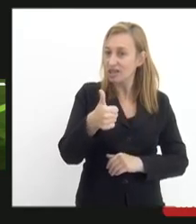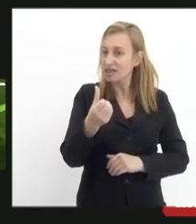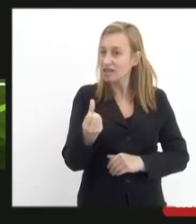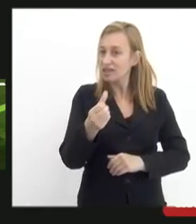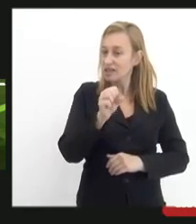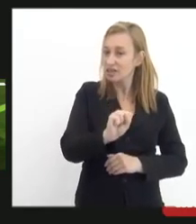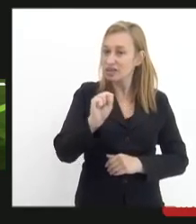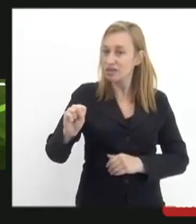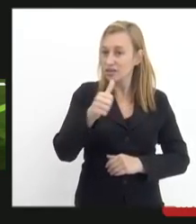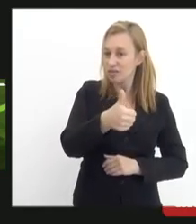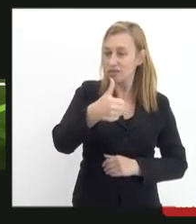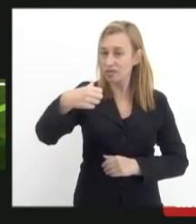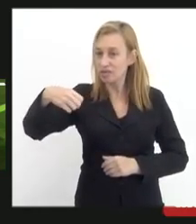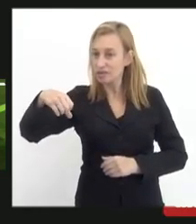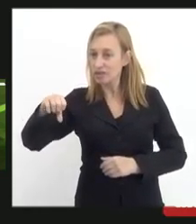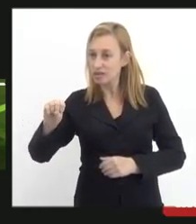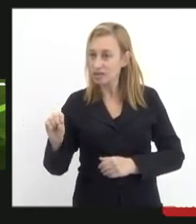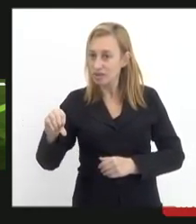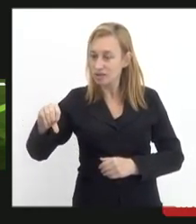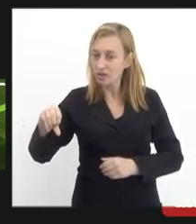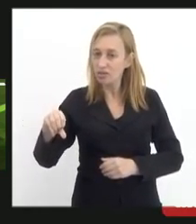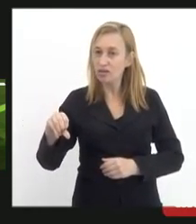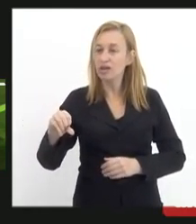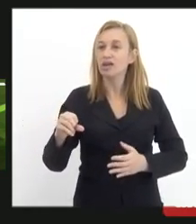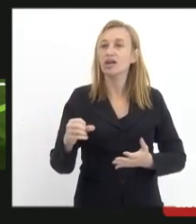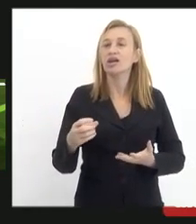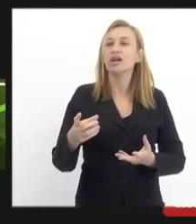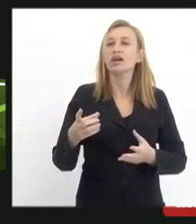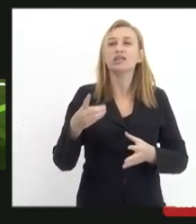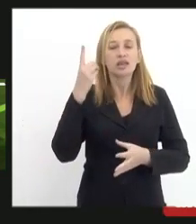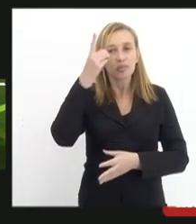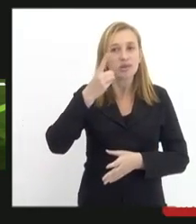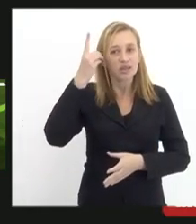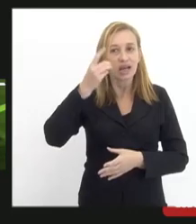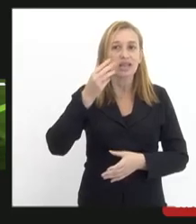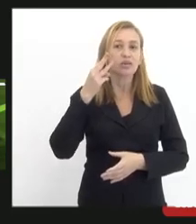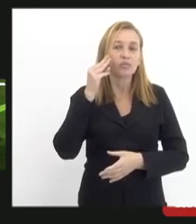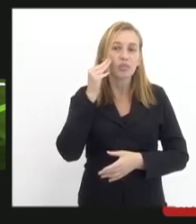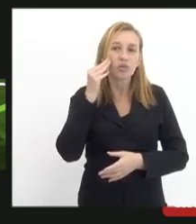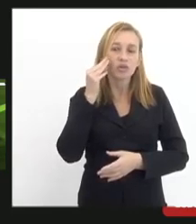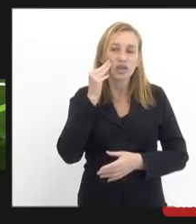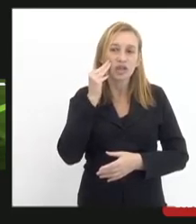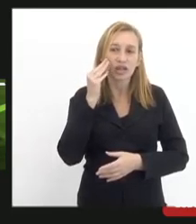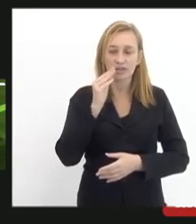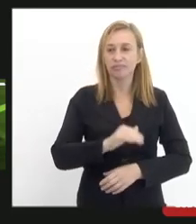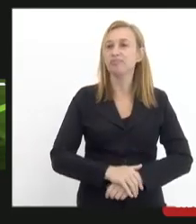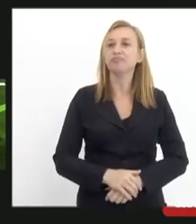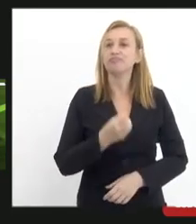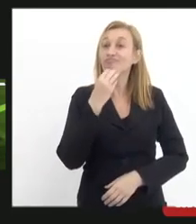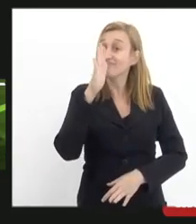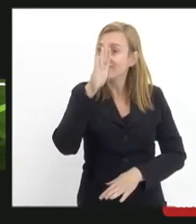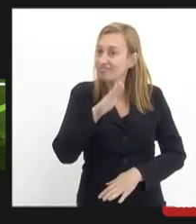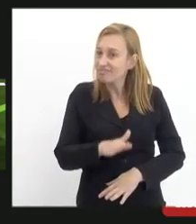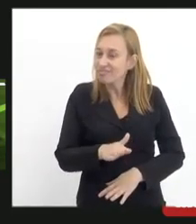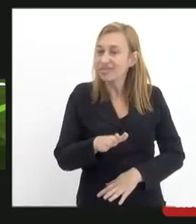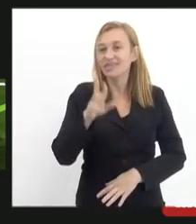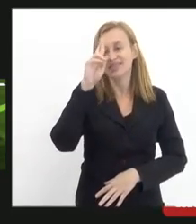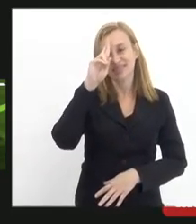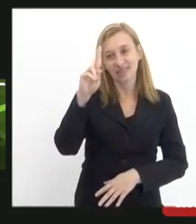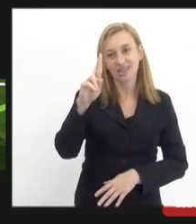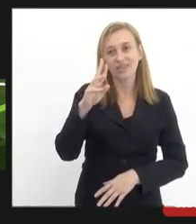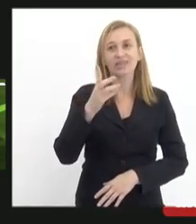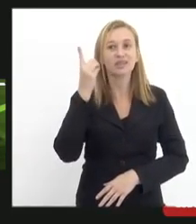1688-2000. Que é de autoria da companheira deputada Mônica Francisco. Boa tarde, senhor deputado.